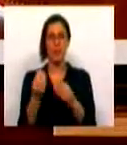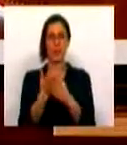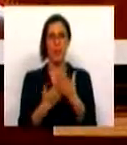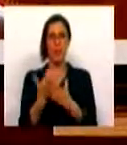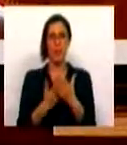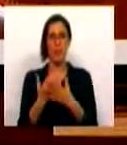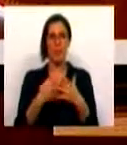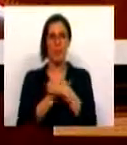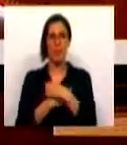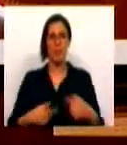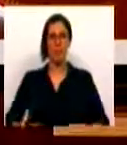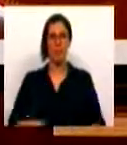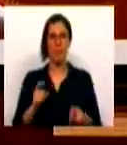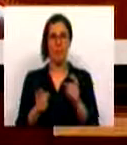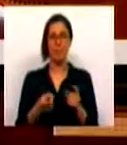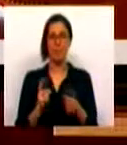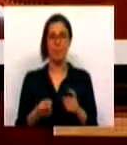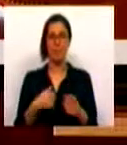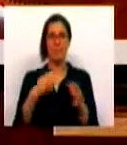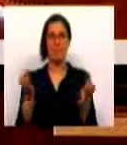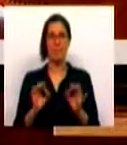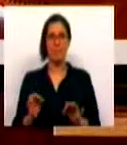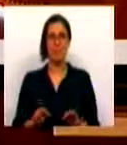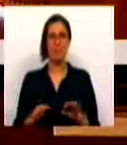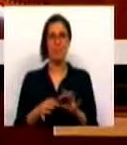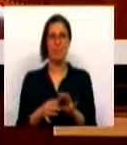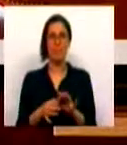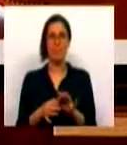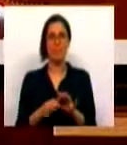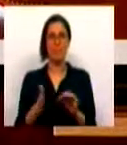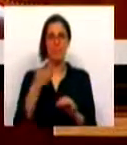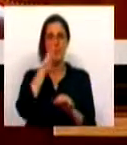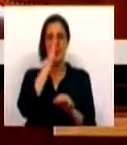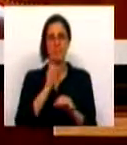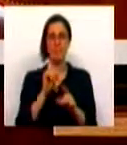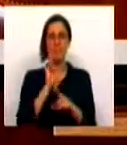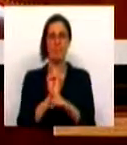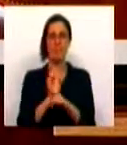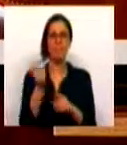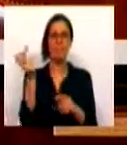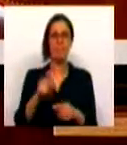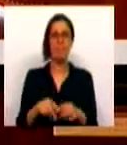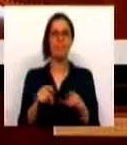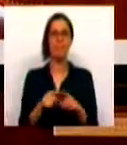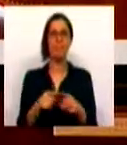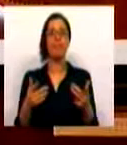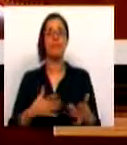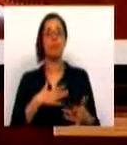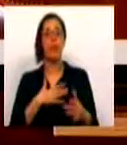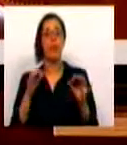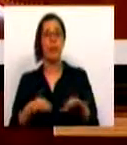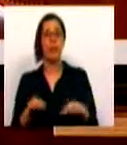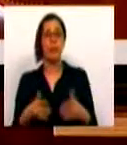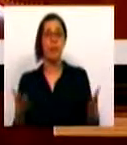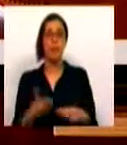mercado mexicano. E por isso estamos também a planear a visita do Primeiro-Ministro por essa ocasião. Não queria